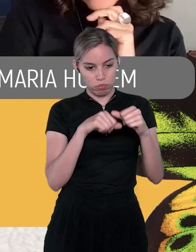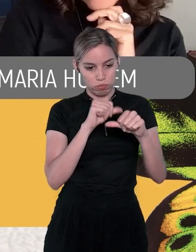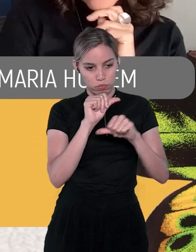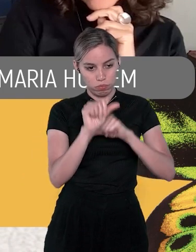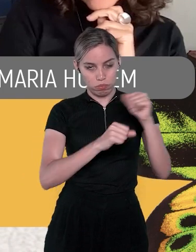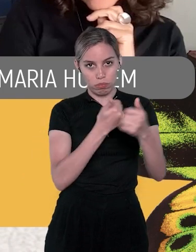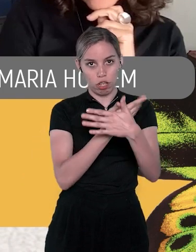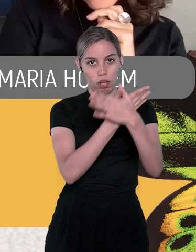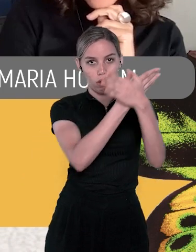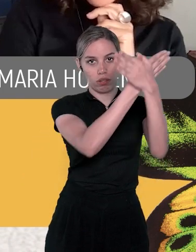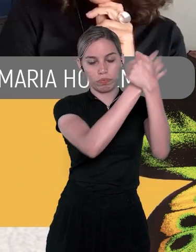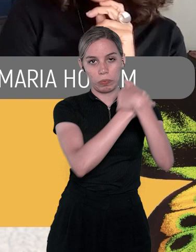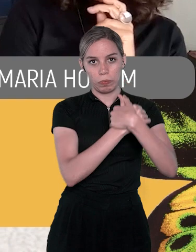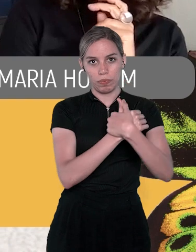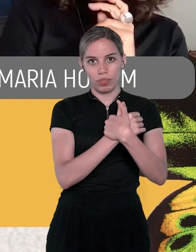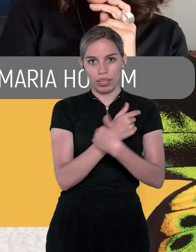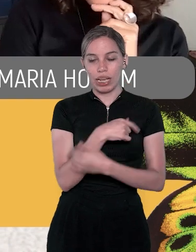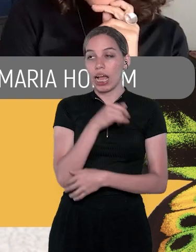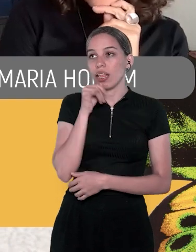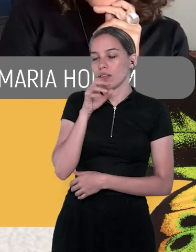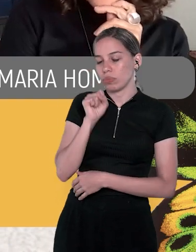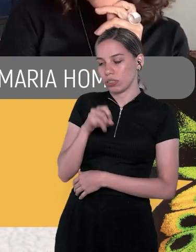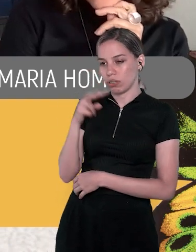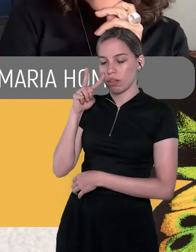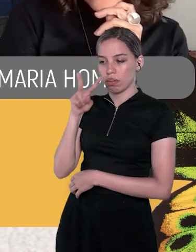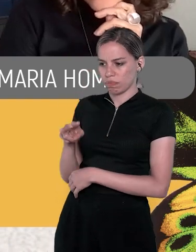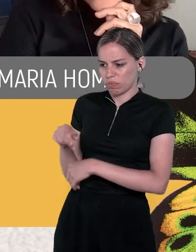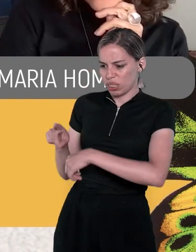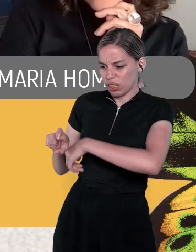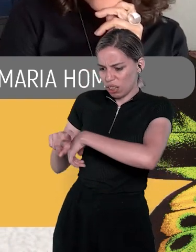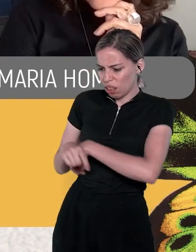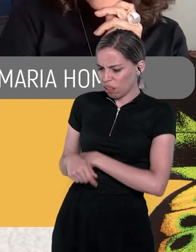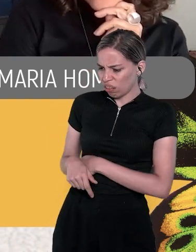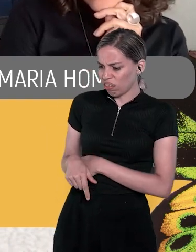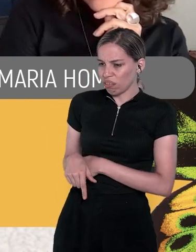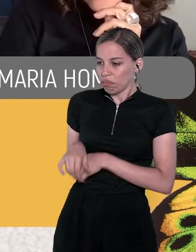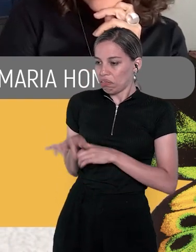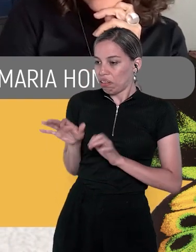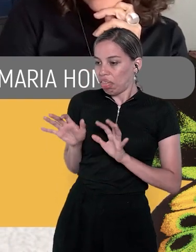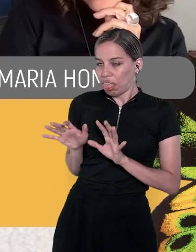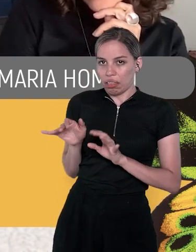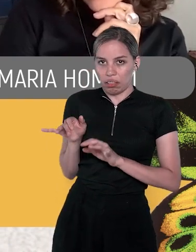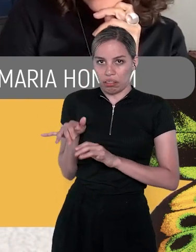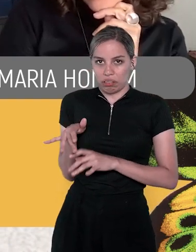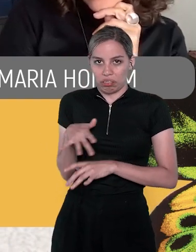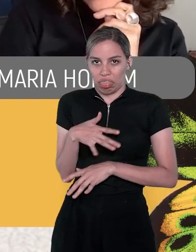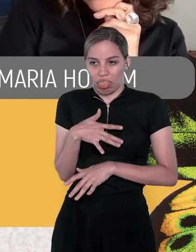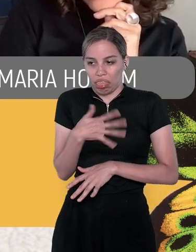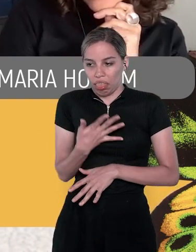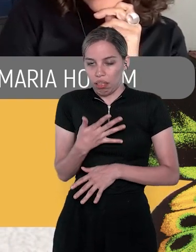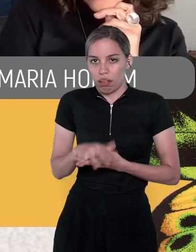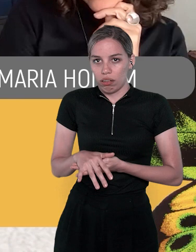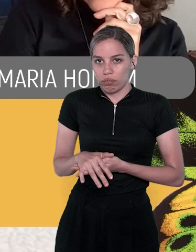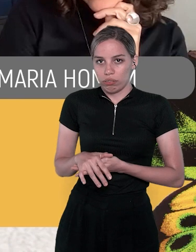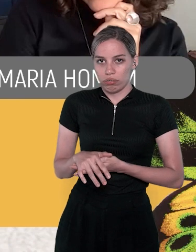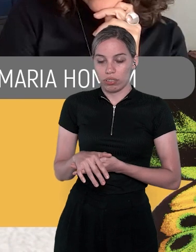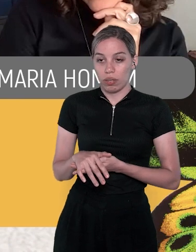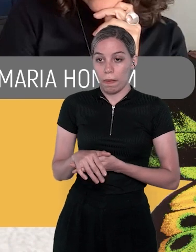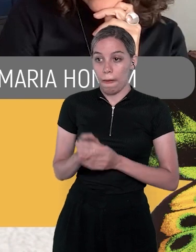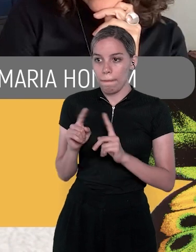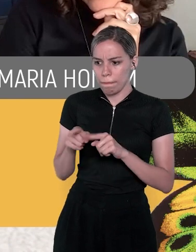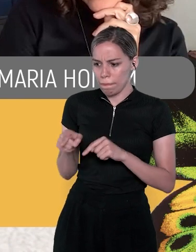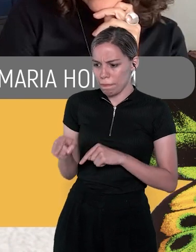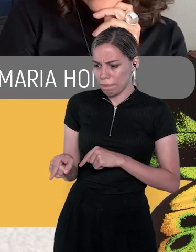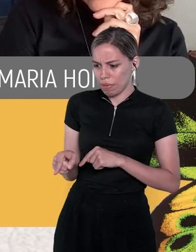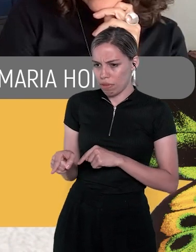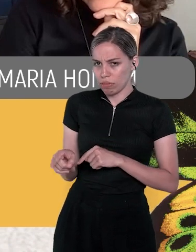gente acha nojenta, perigosa, pode queimar a gente não pega nela e tal. A borboleta a gente acha uma coisa leve, linda, né?